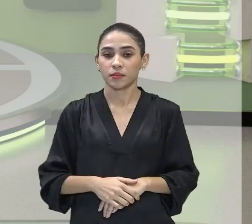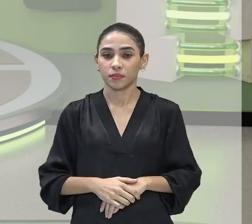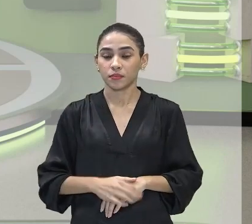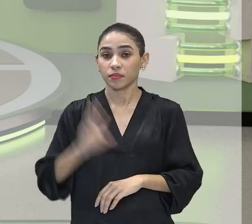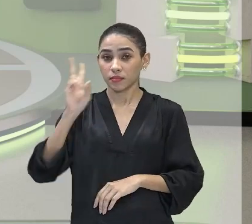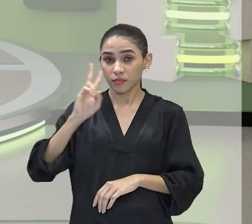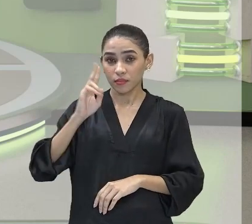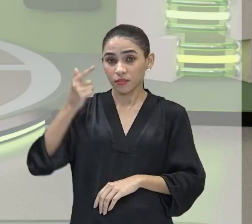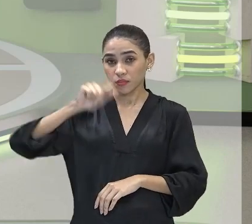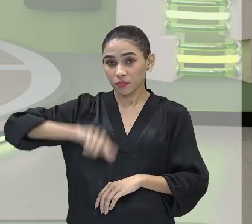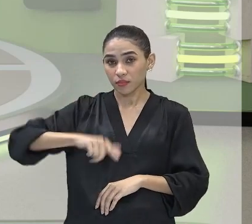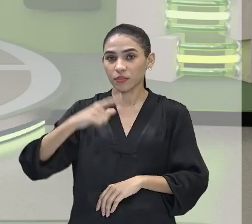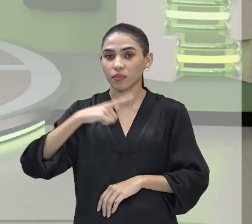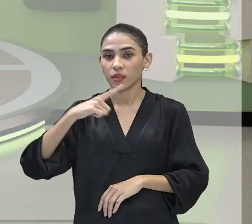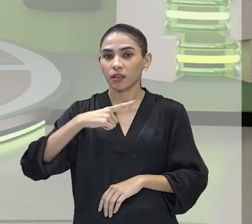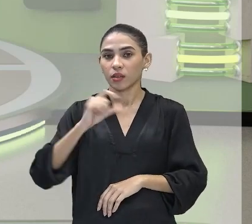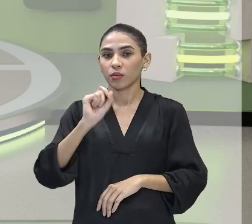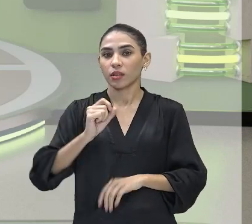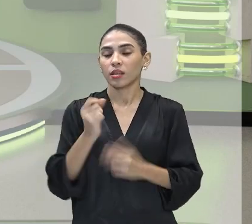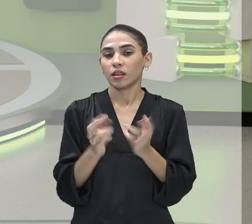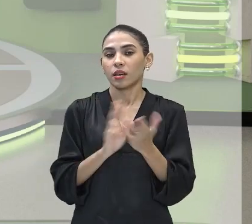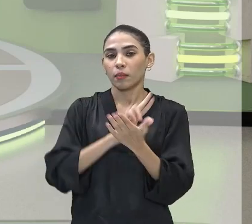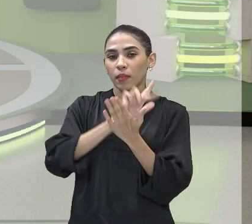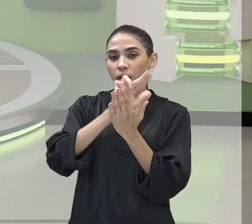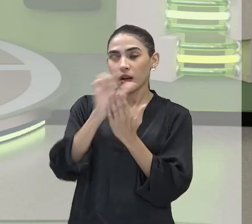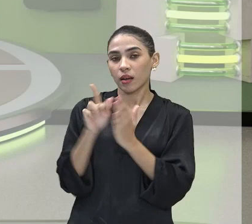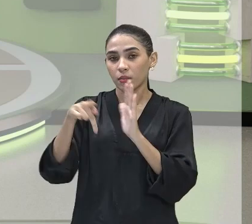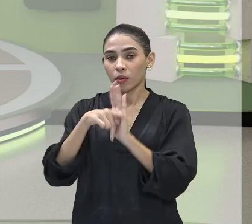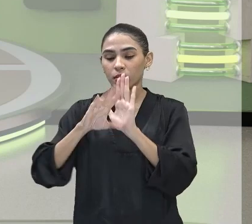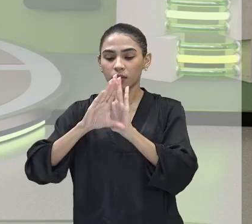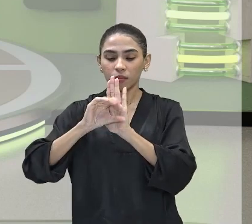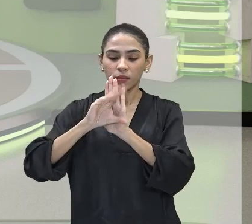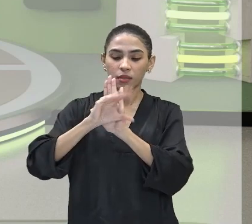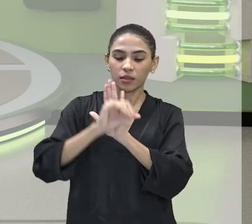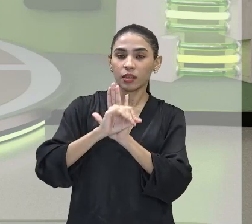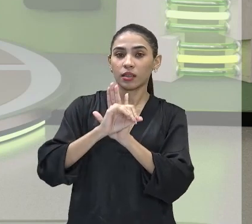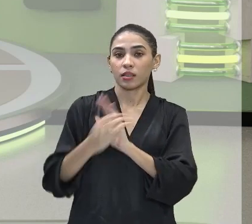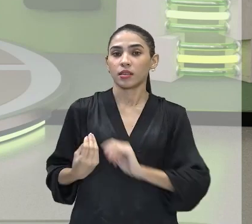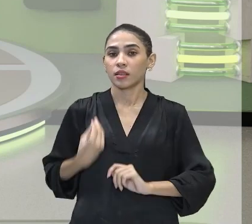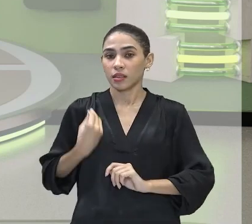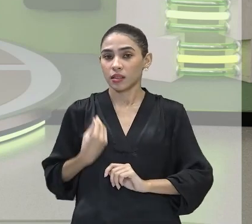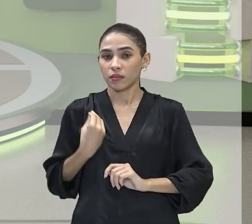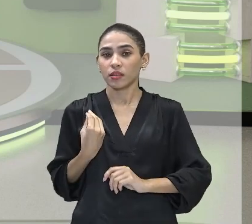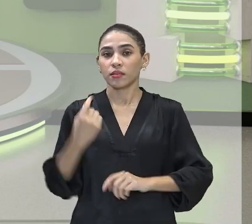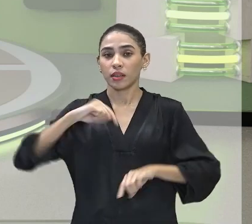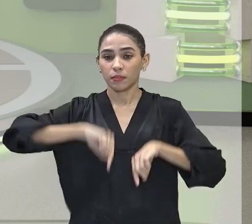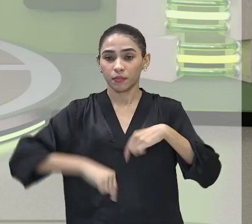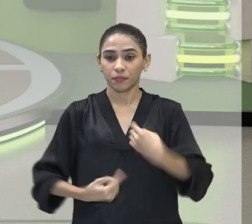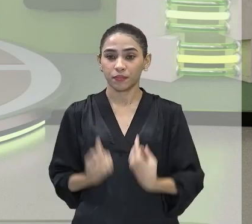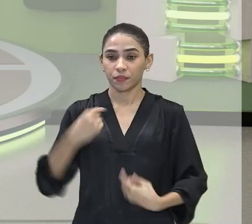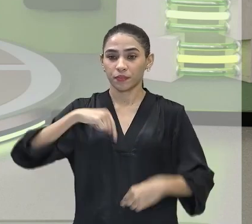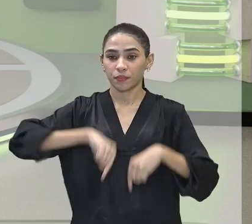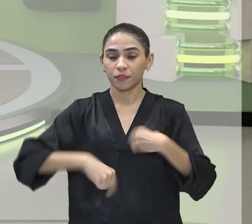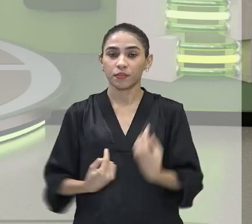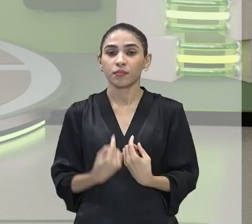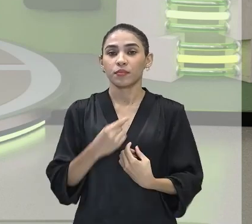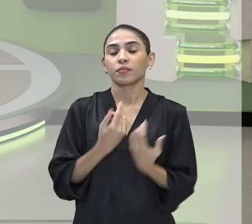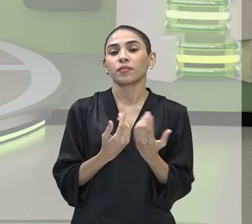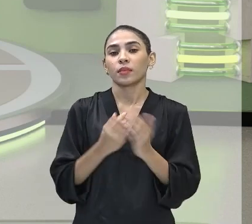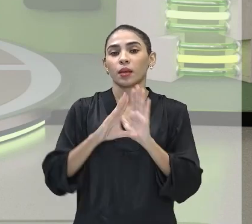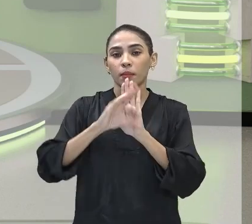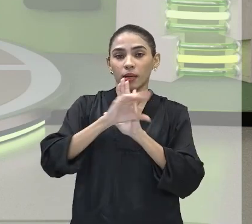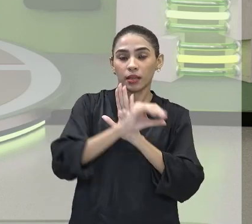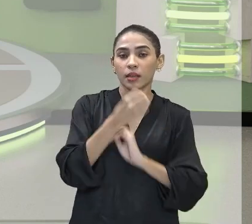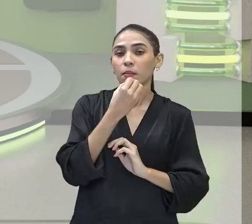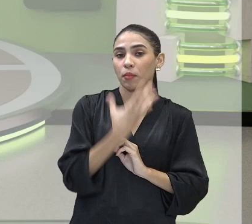vez que existe uma grande diversidade de bactérias que vivem no nosso intestino bactérias que são boas e